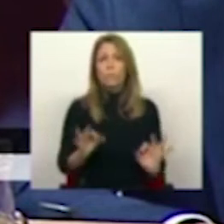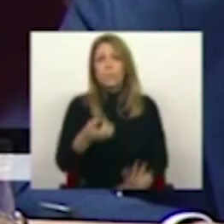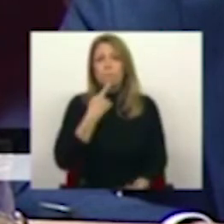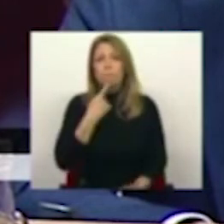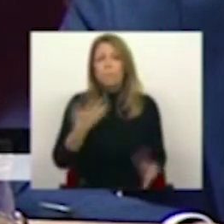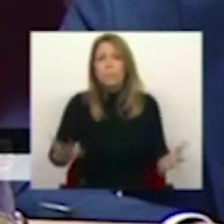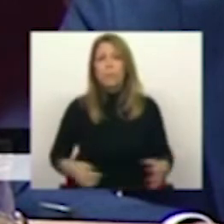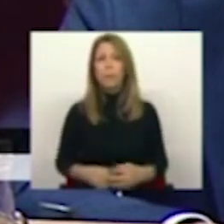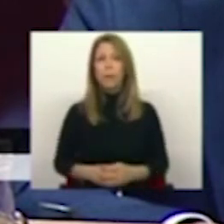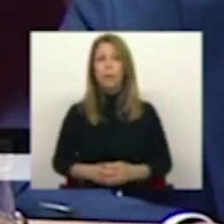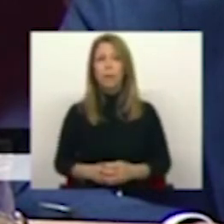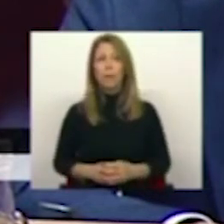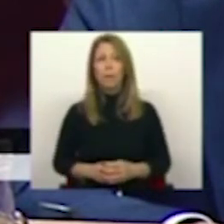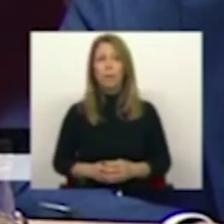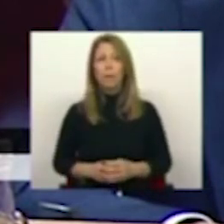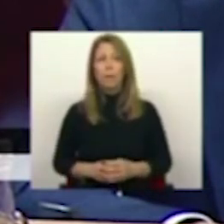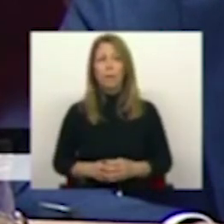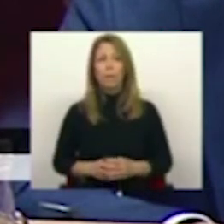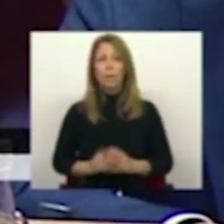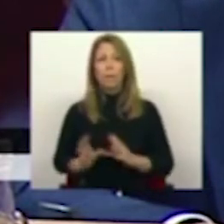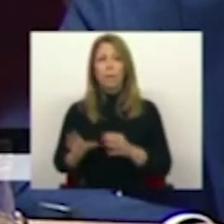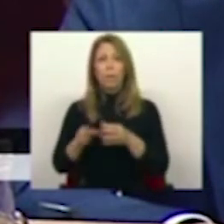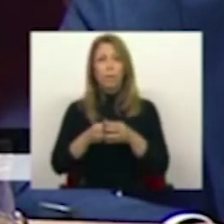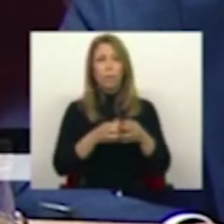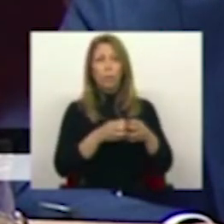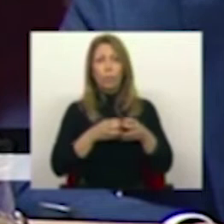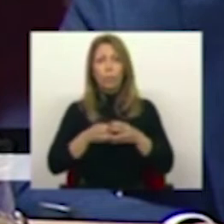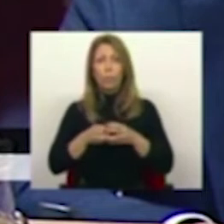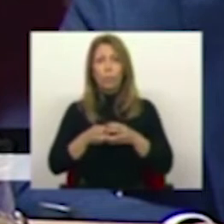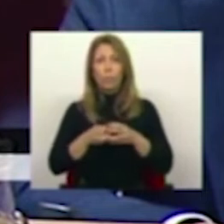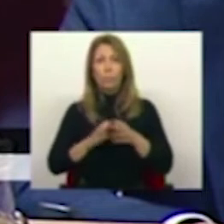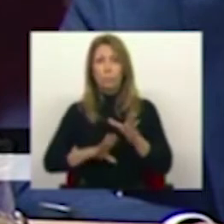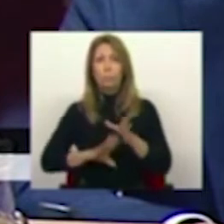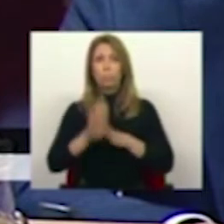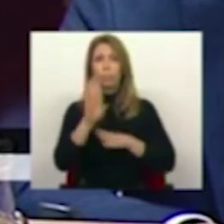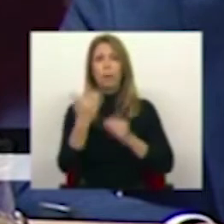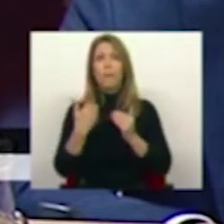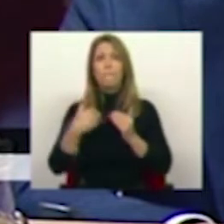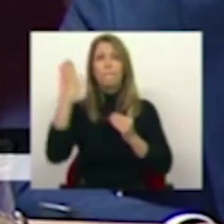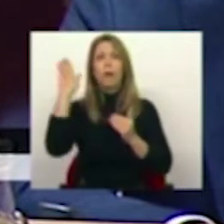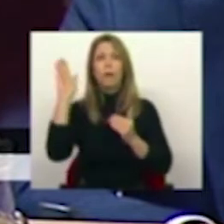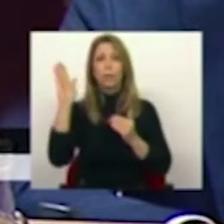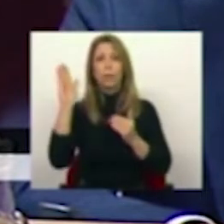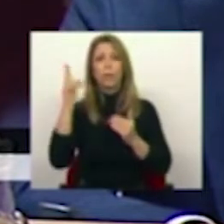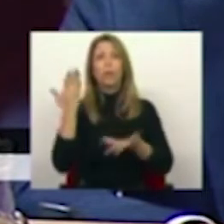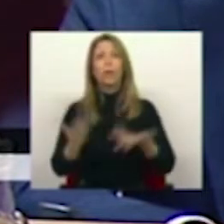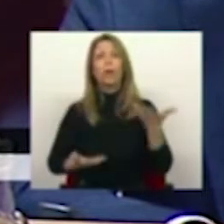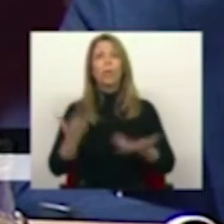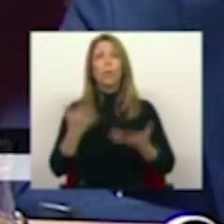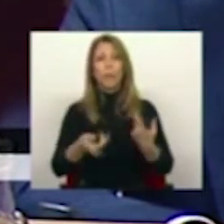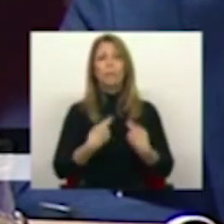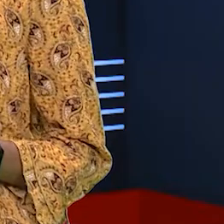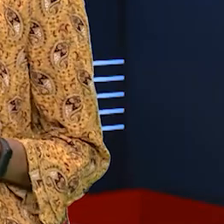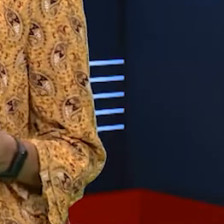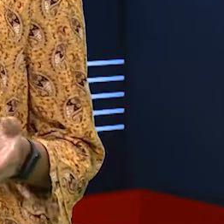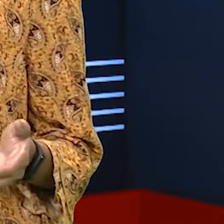os agregados crescem mais do que aquilo que é o crescimento das despesas com pessoal na administração